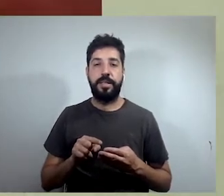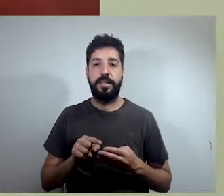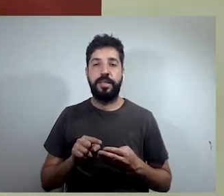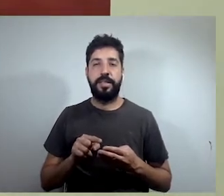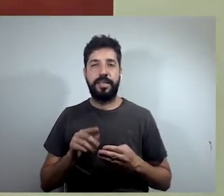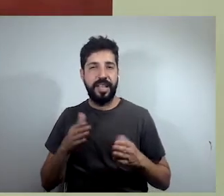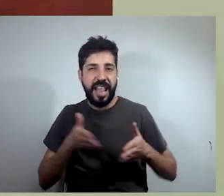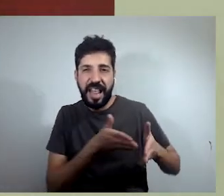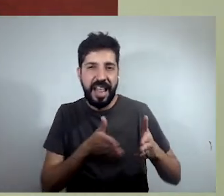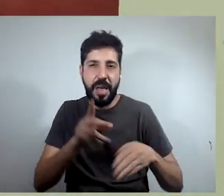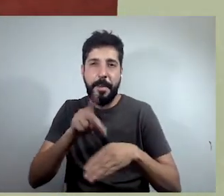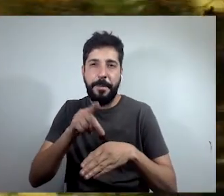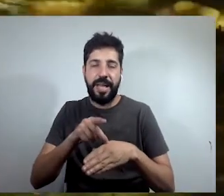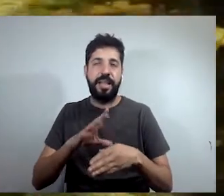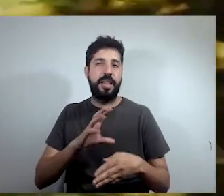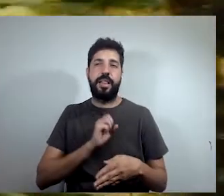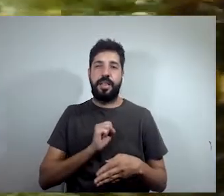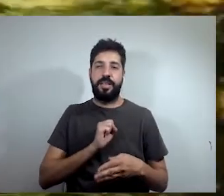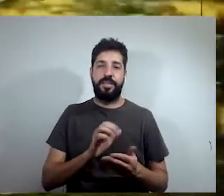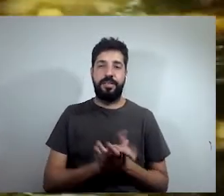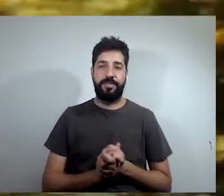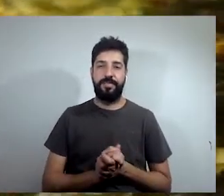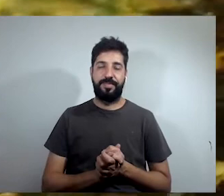das Pedras.